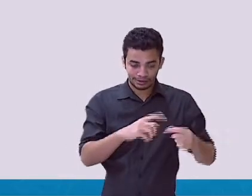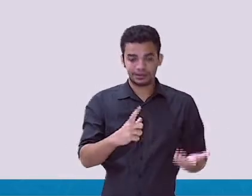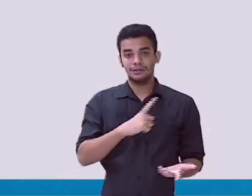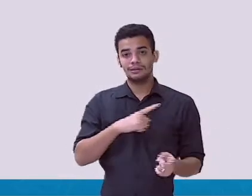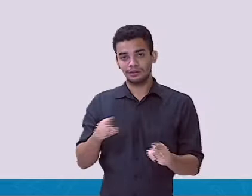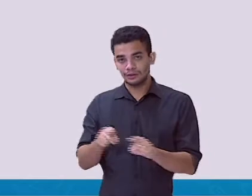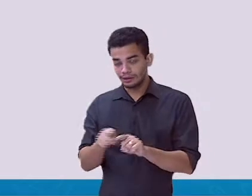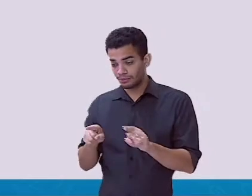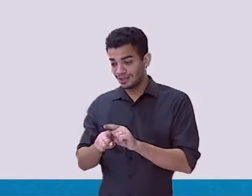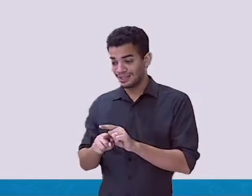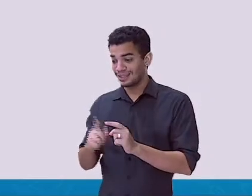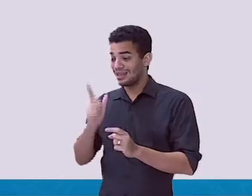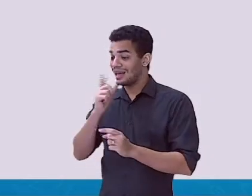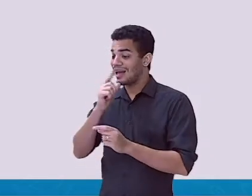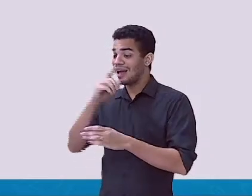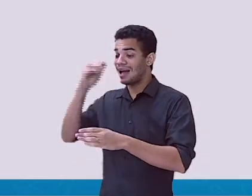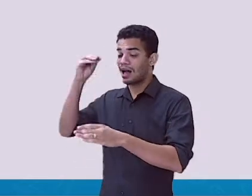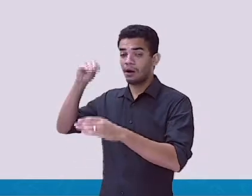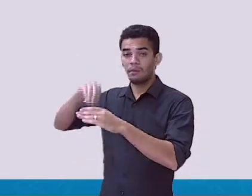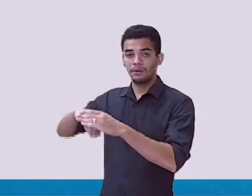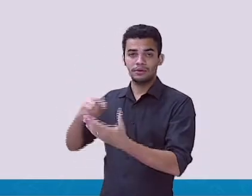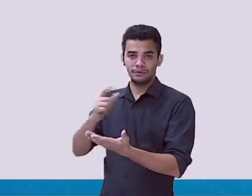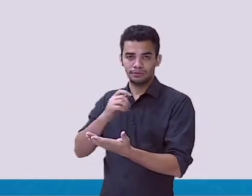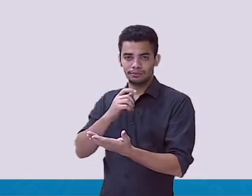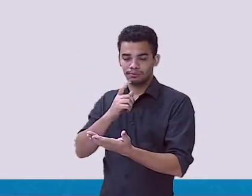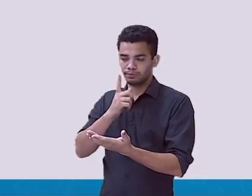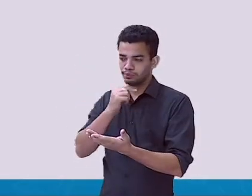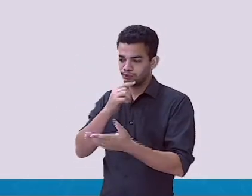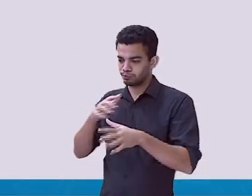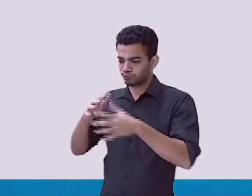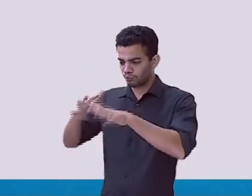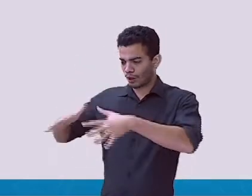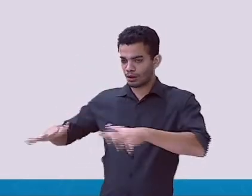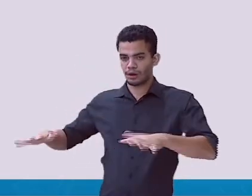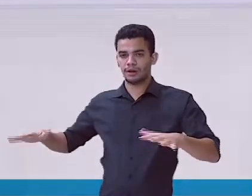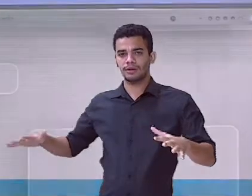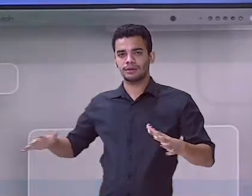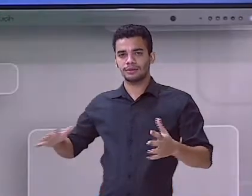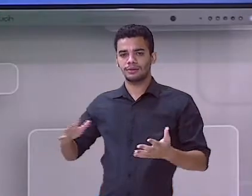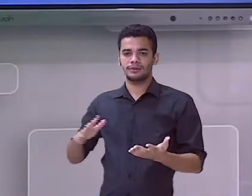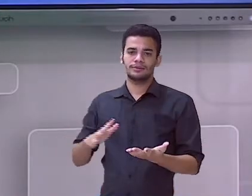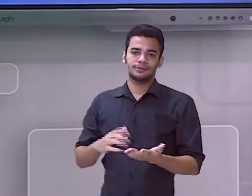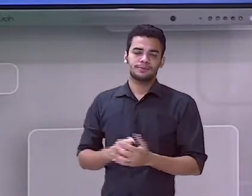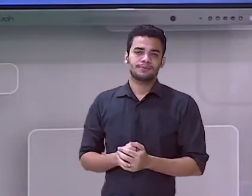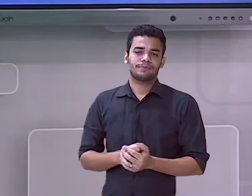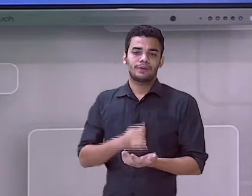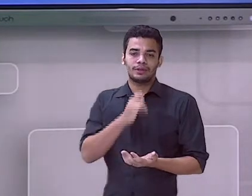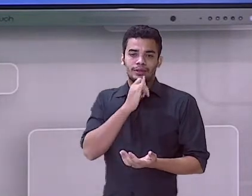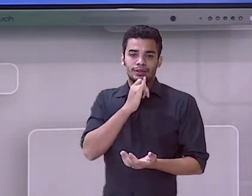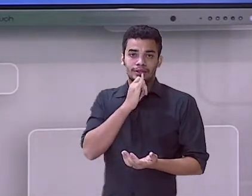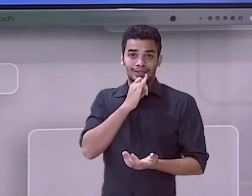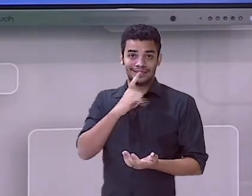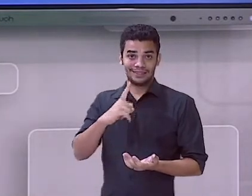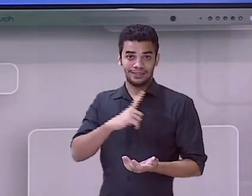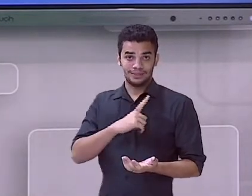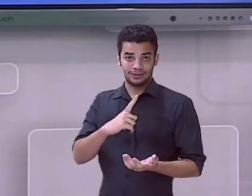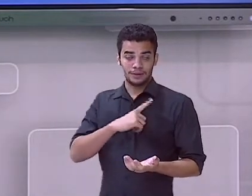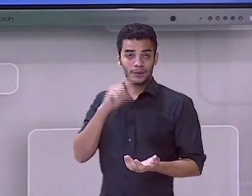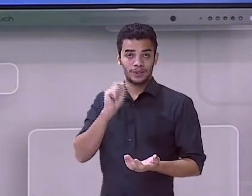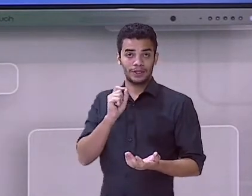ambiente aquático. Olha como que varia. Possui exoesqueleto.